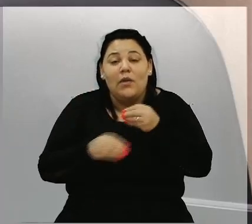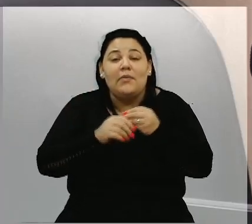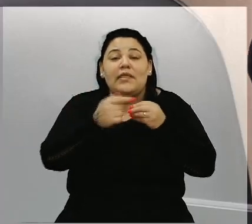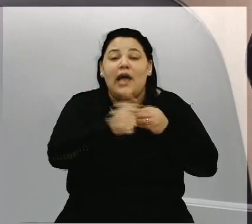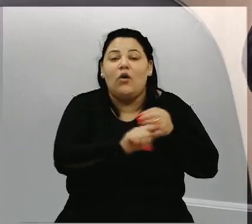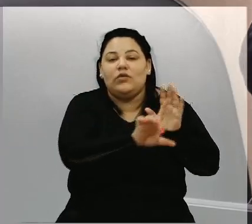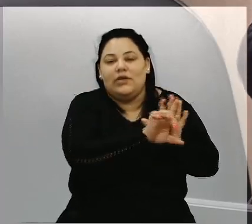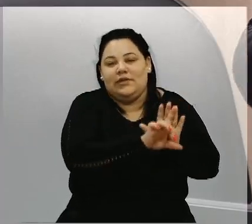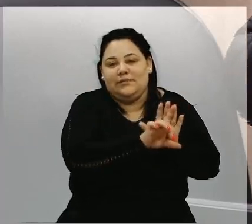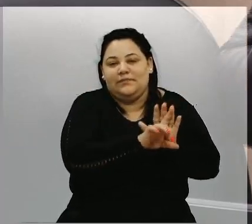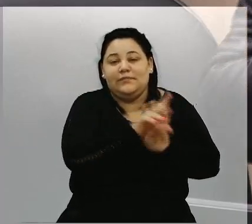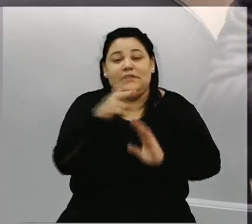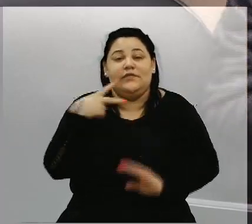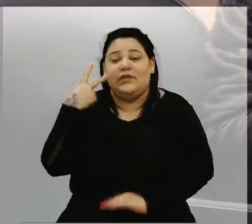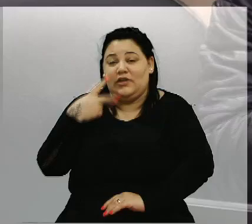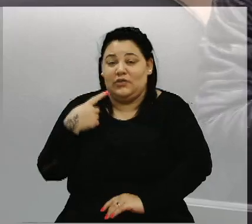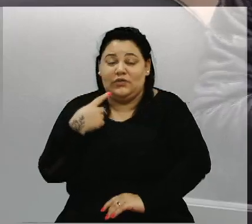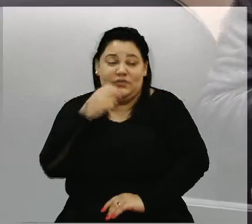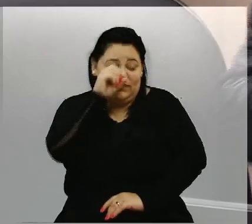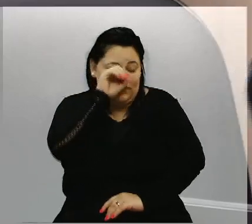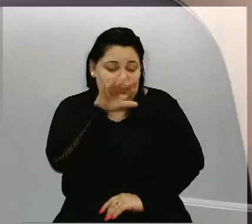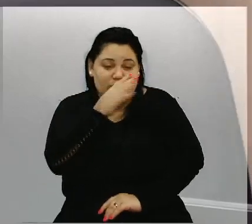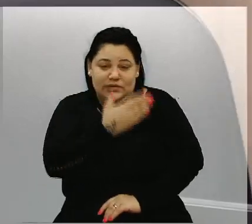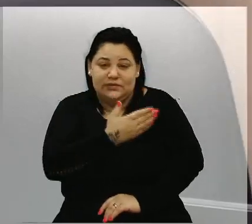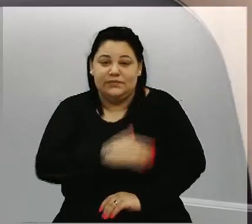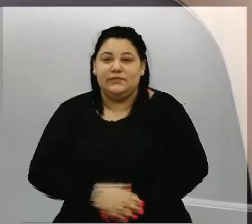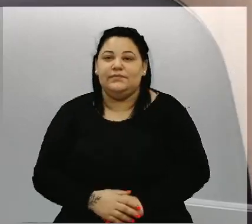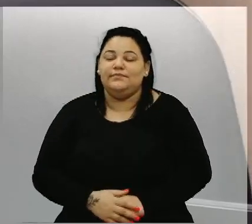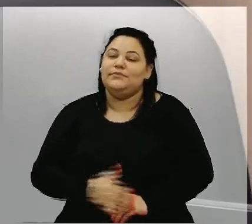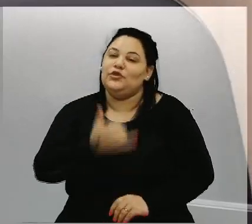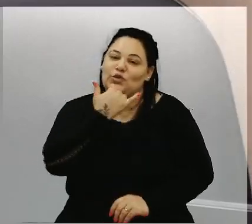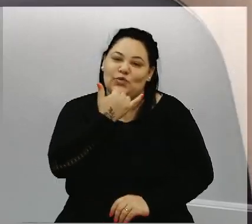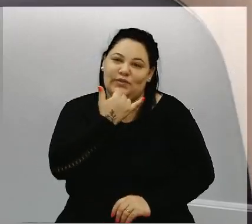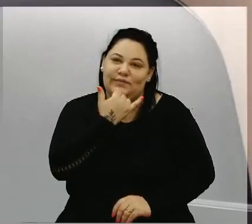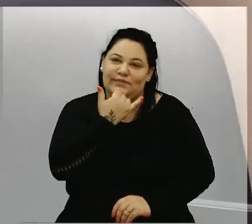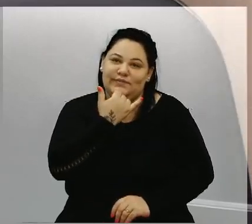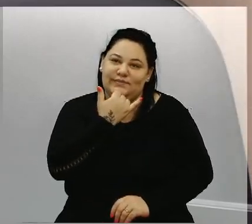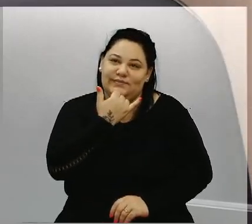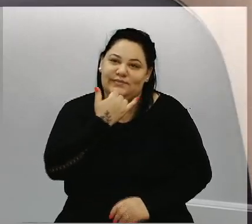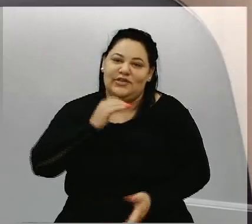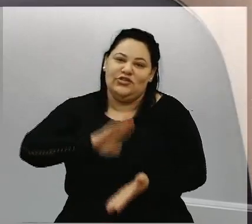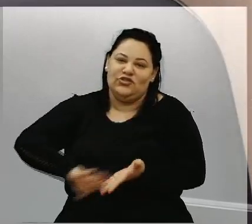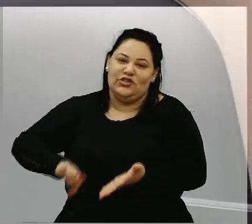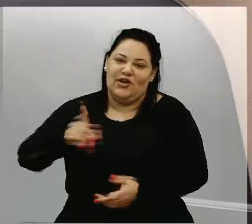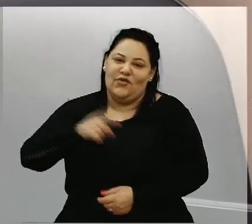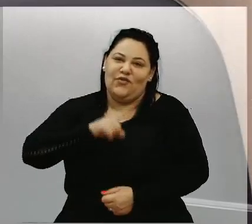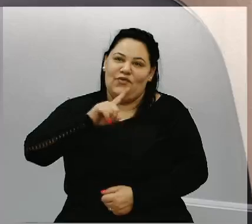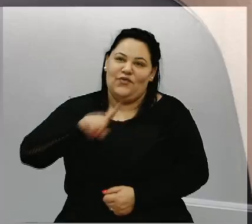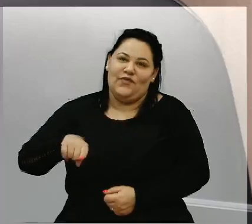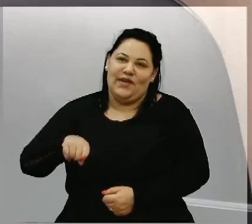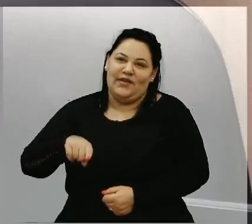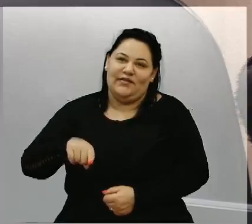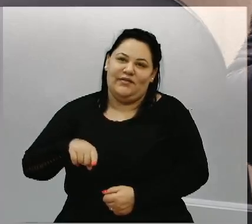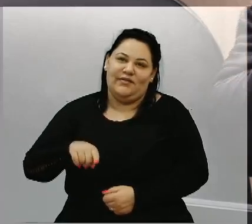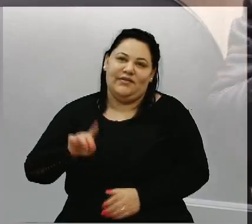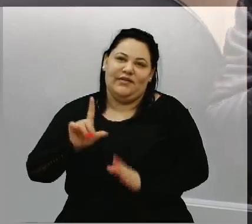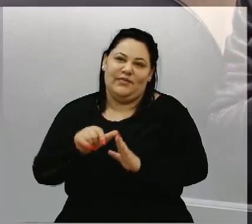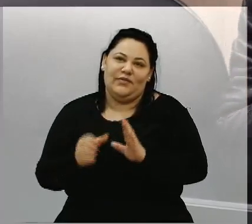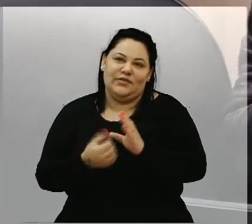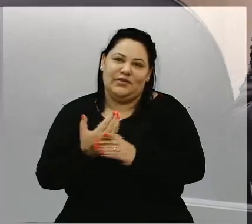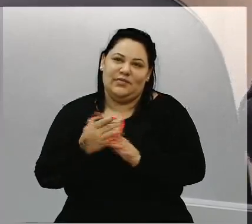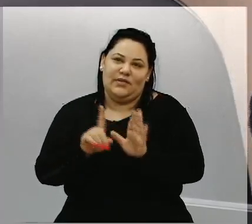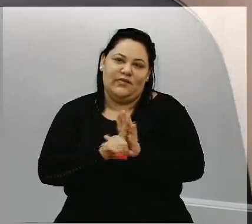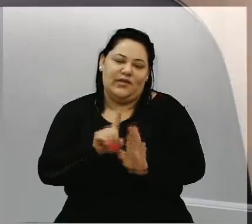E, vereador Fiuza, senhor me desculpa, mas derrubamos o veto e depois o Executivo manda uma nova lei. Não vai